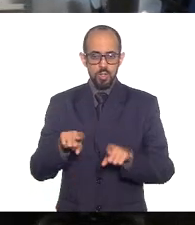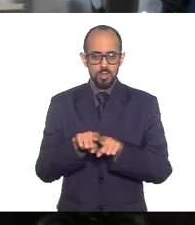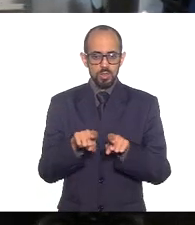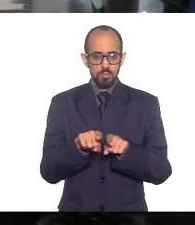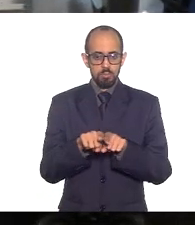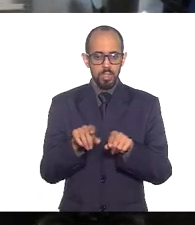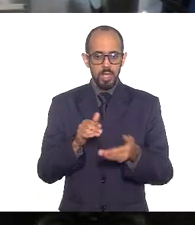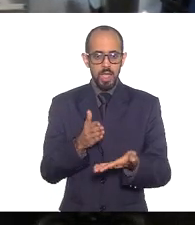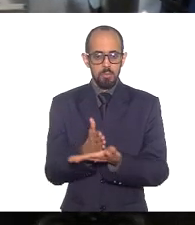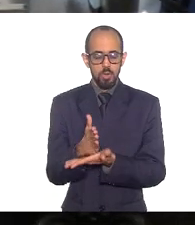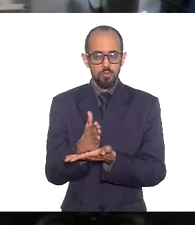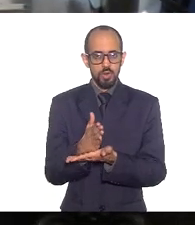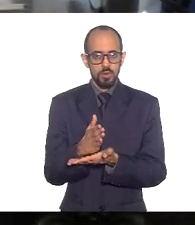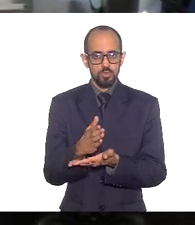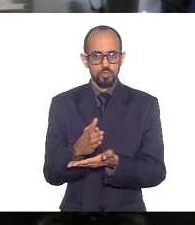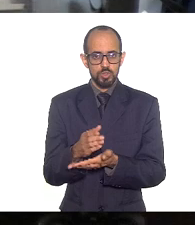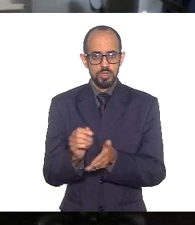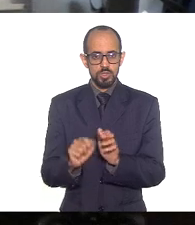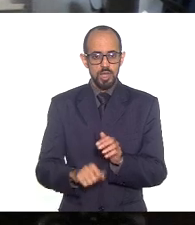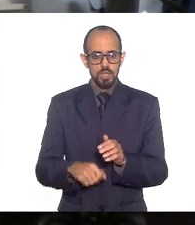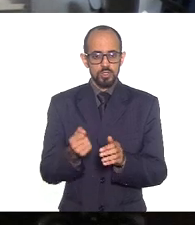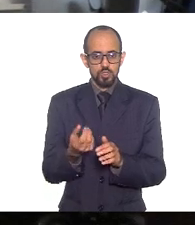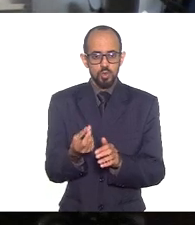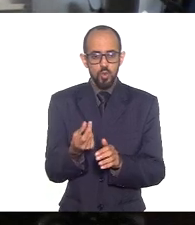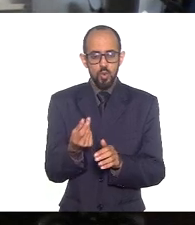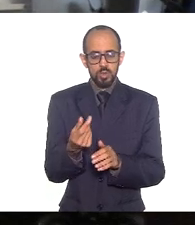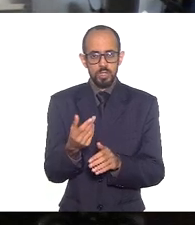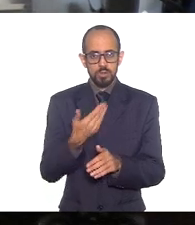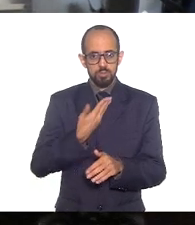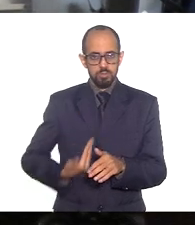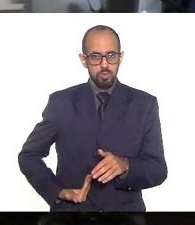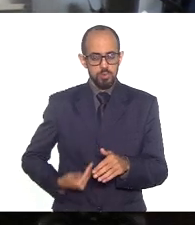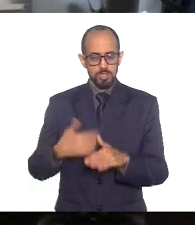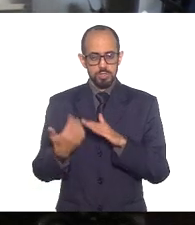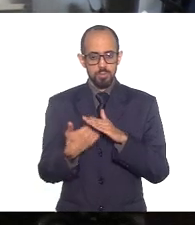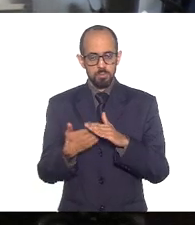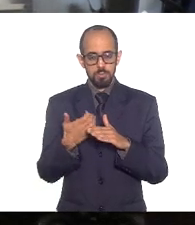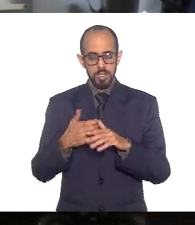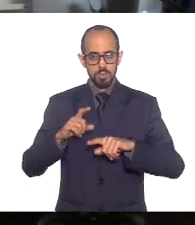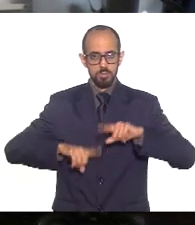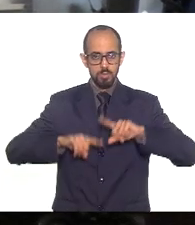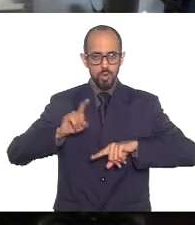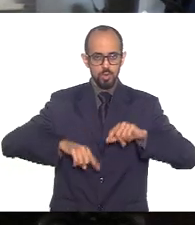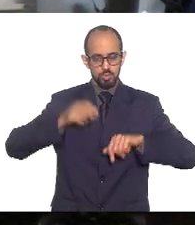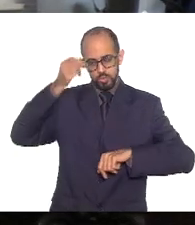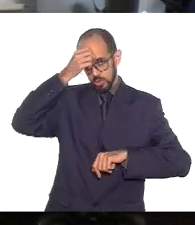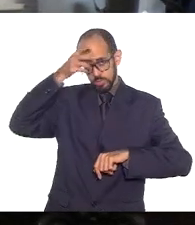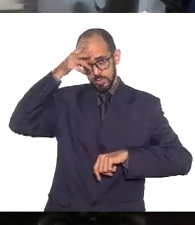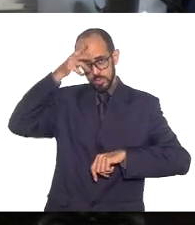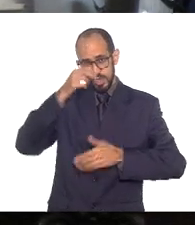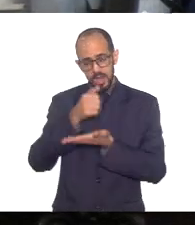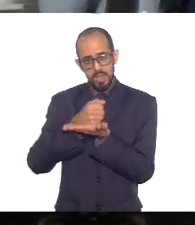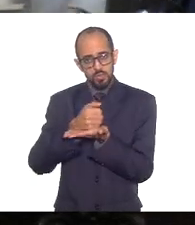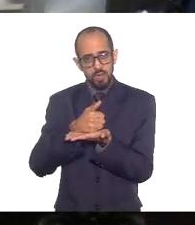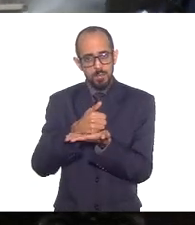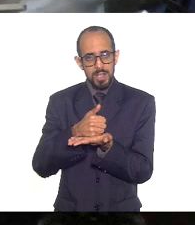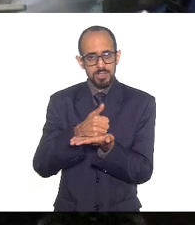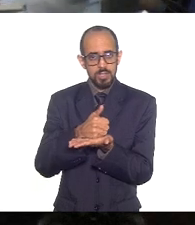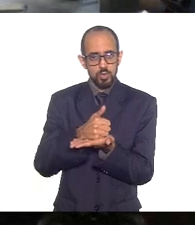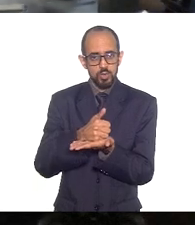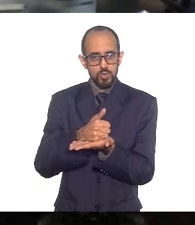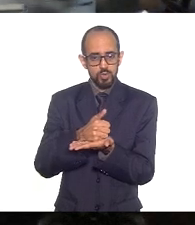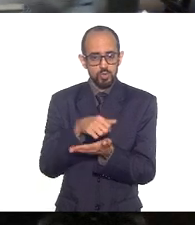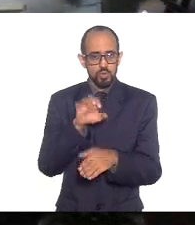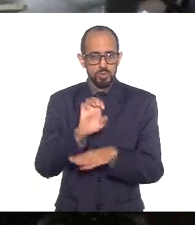a preferência nas compras públicas de empresas e produtos hospitalares farmacêuticos e dias do Estado do Rio que tem